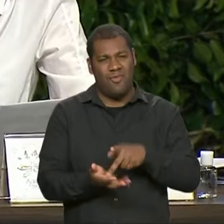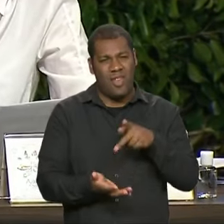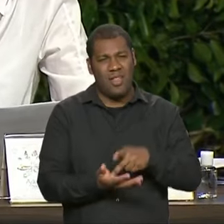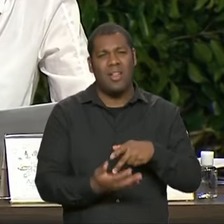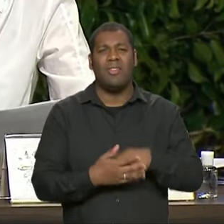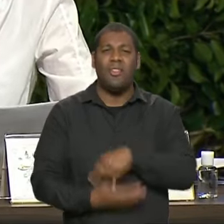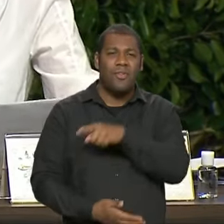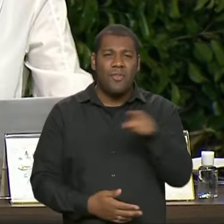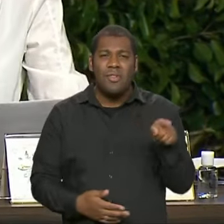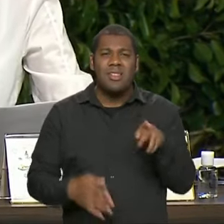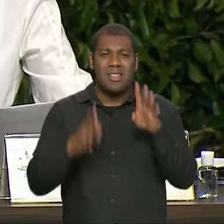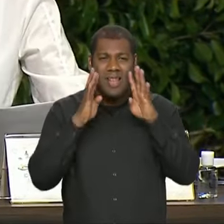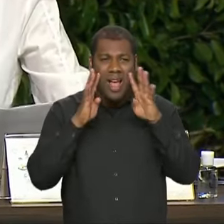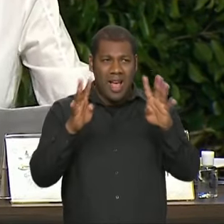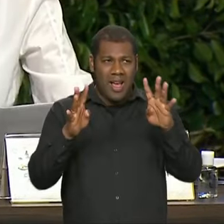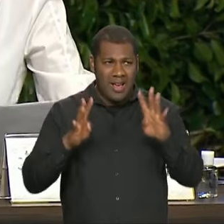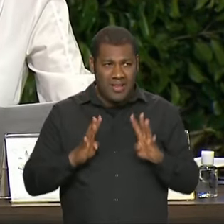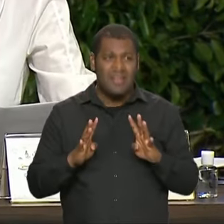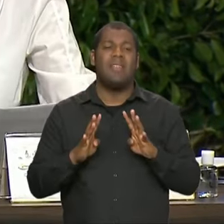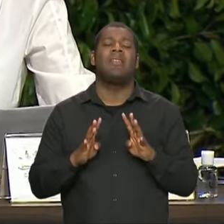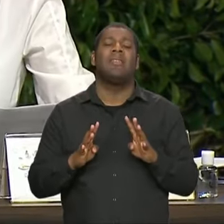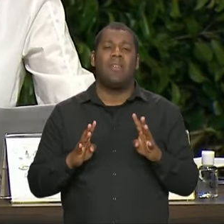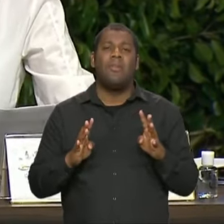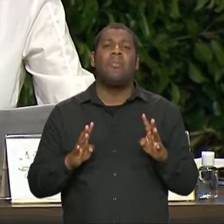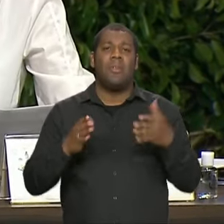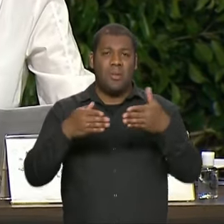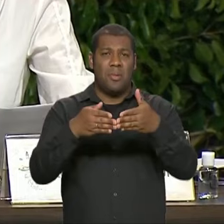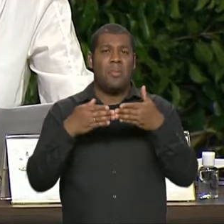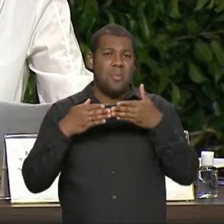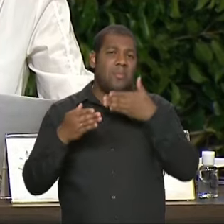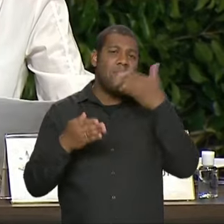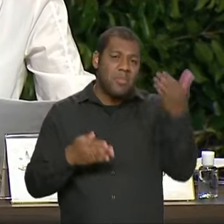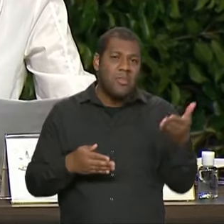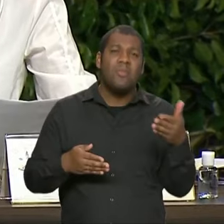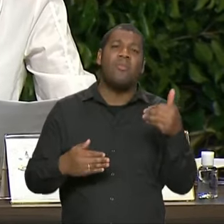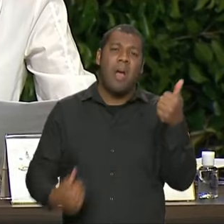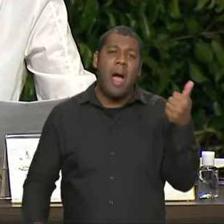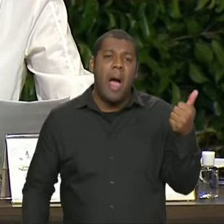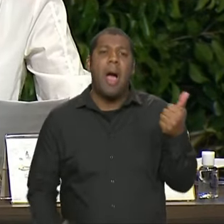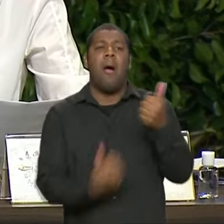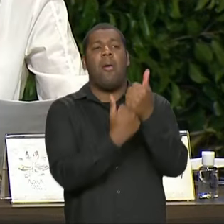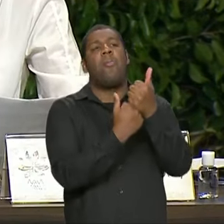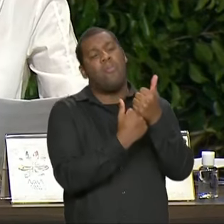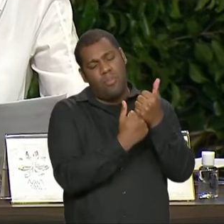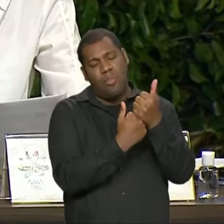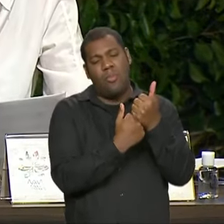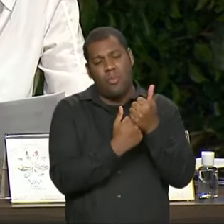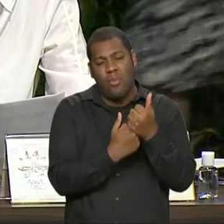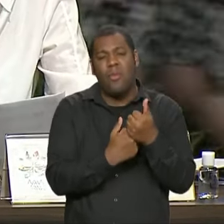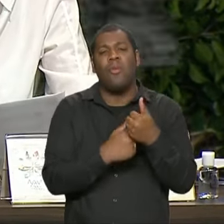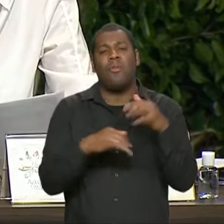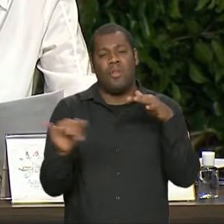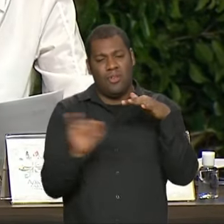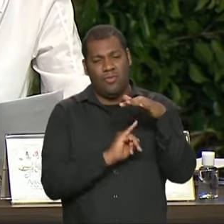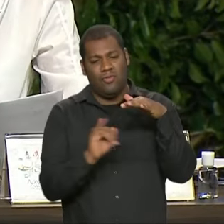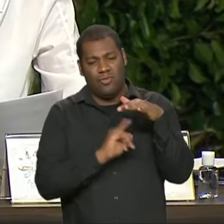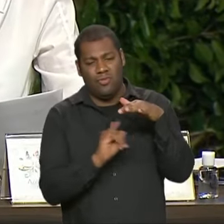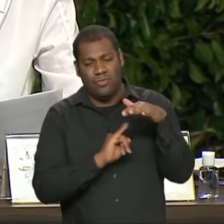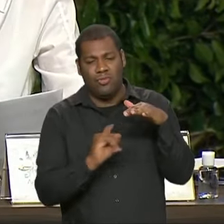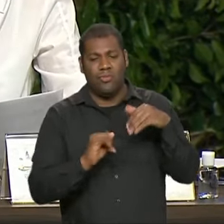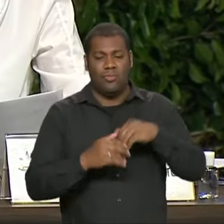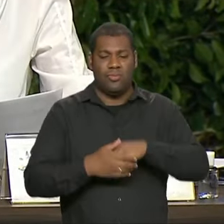por ouvirem o nosso pedido no sentido de fortalecer e modernizar esta